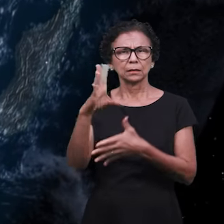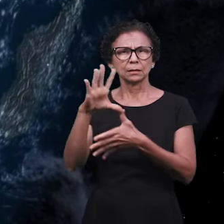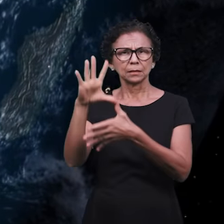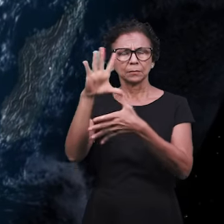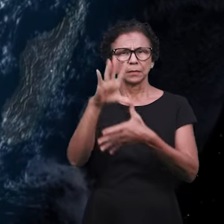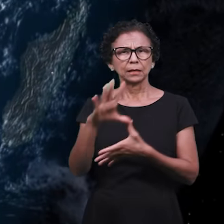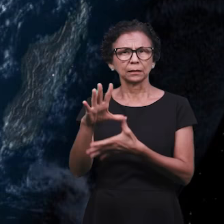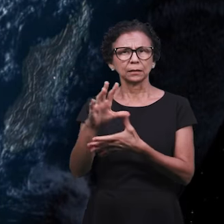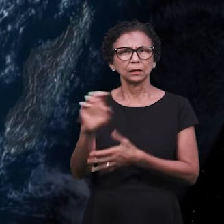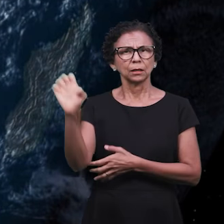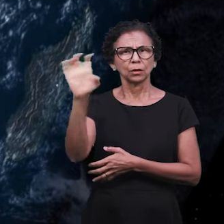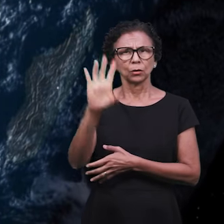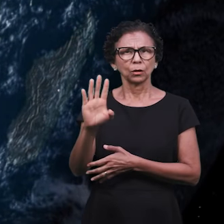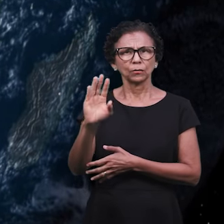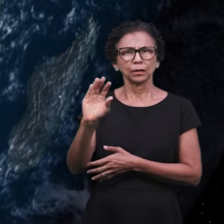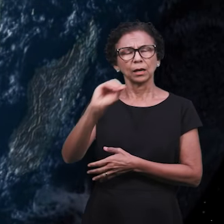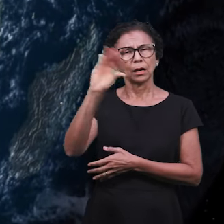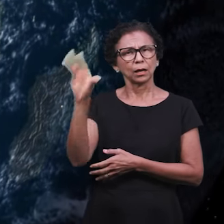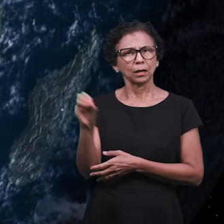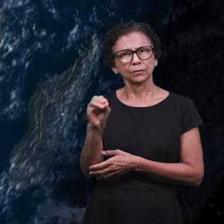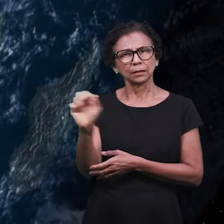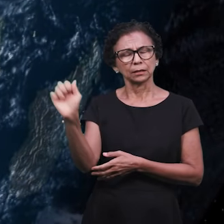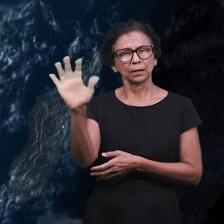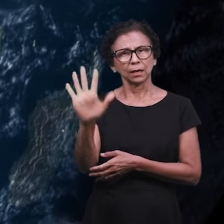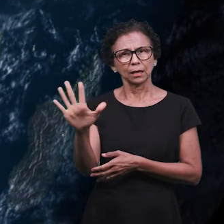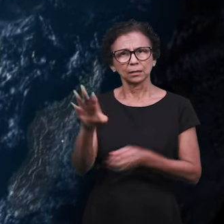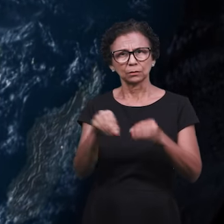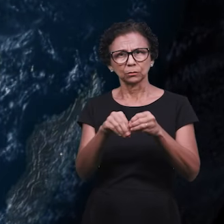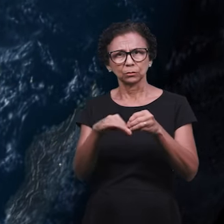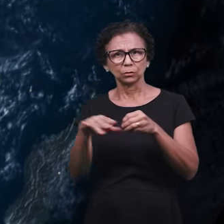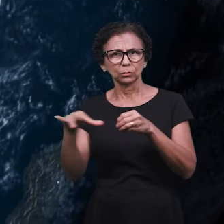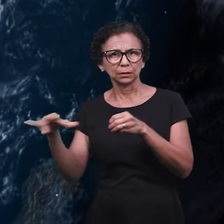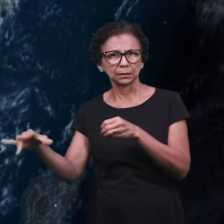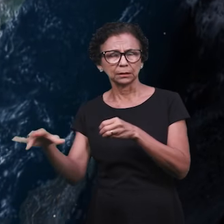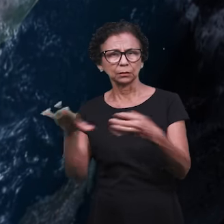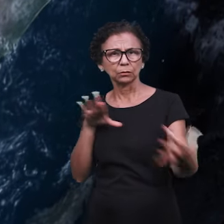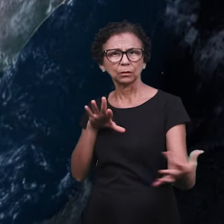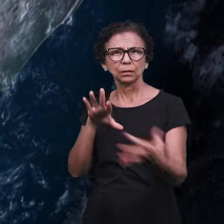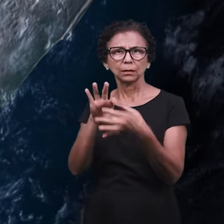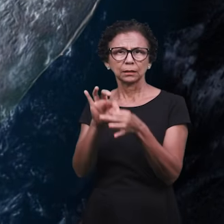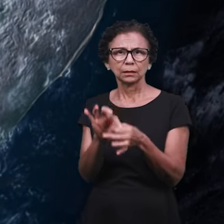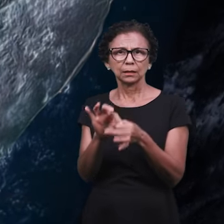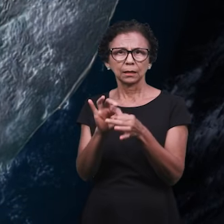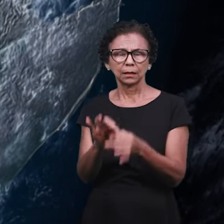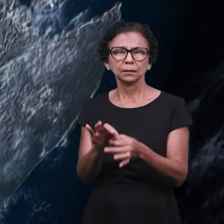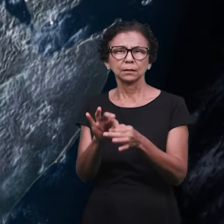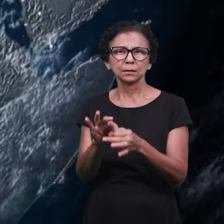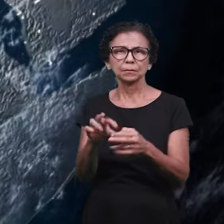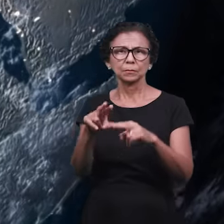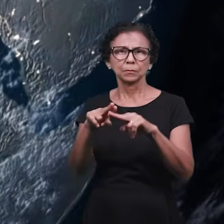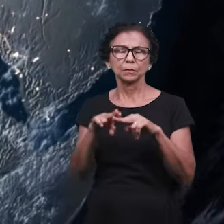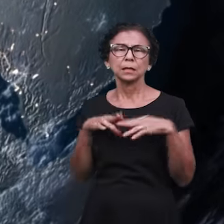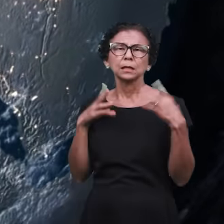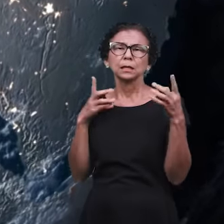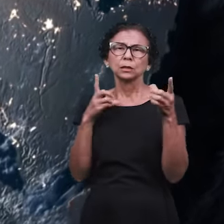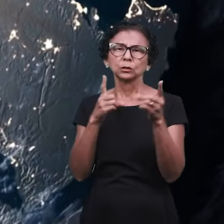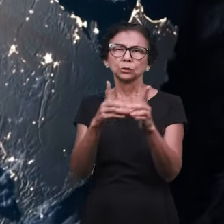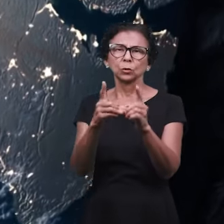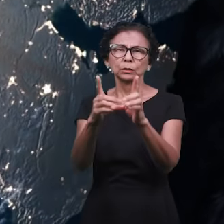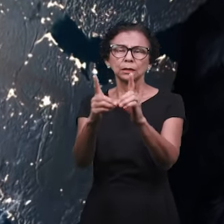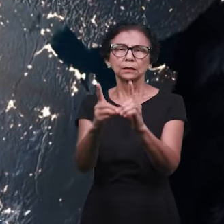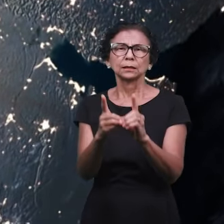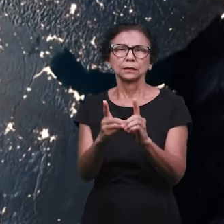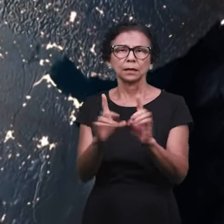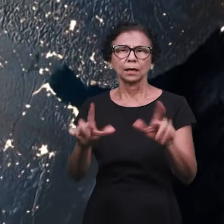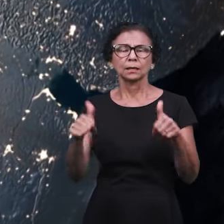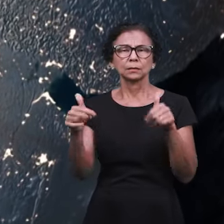3 Américas, Europa, África, Ásia e Oceania, conectadas pela mesma doutrina, pela direção